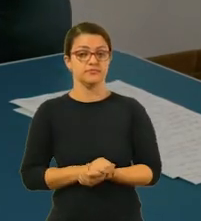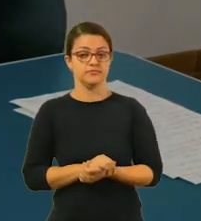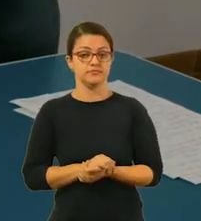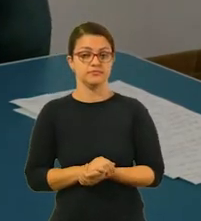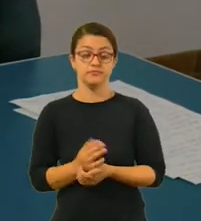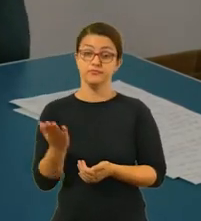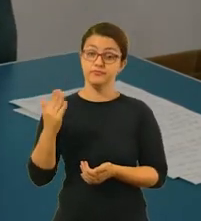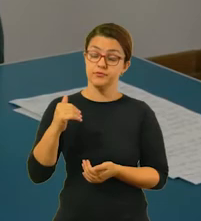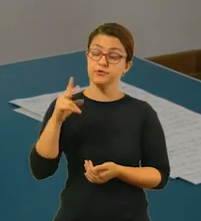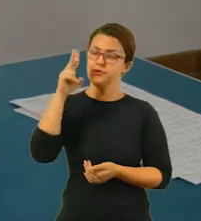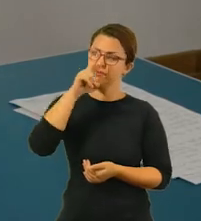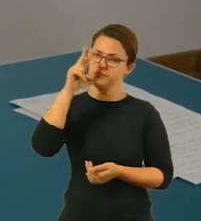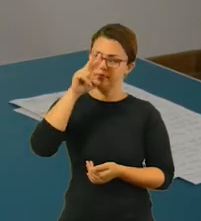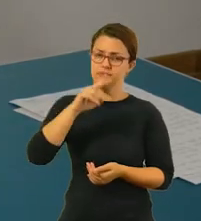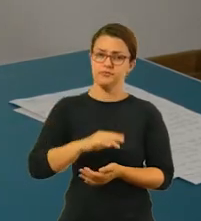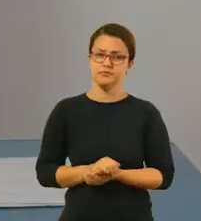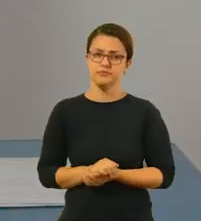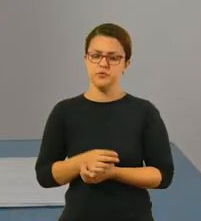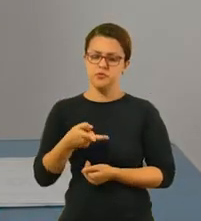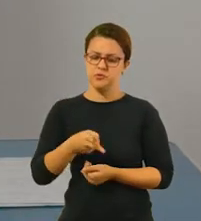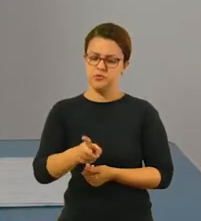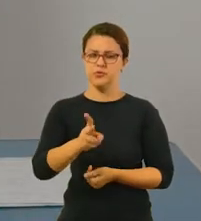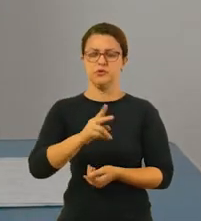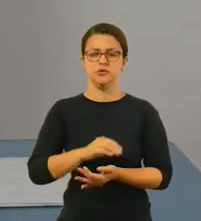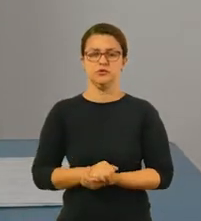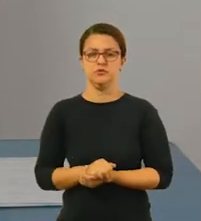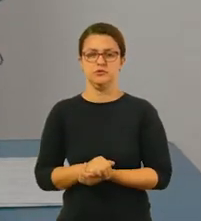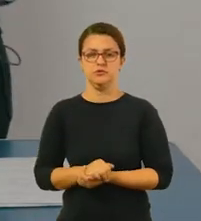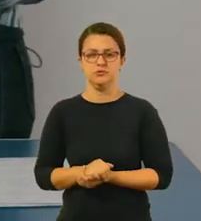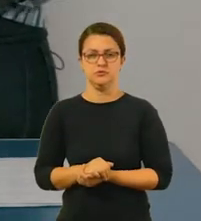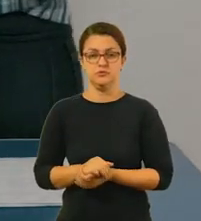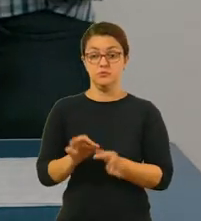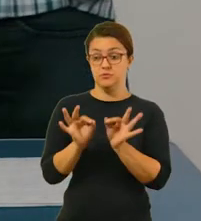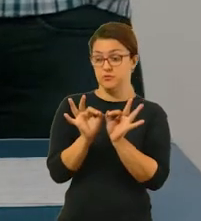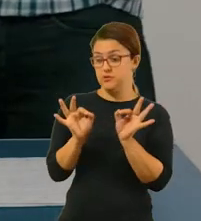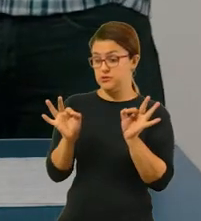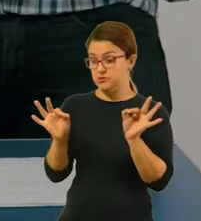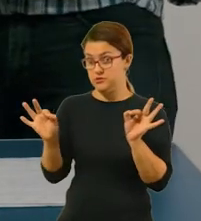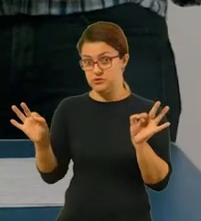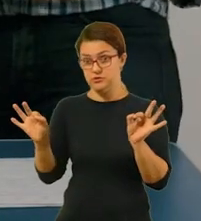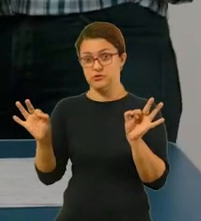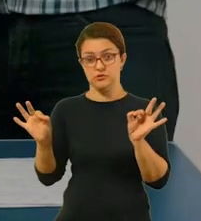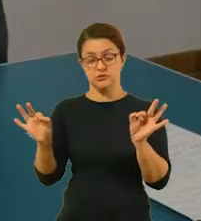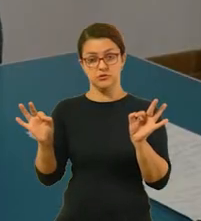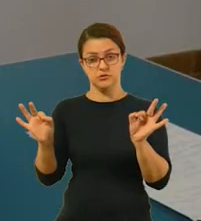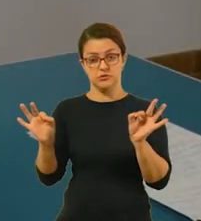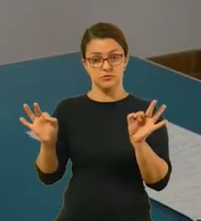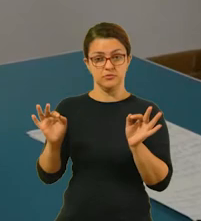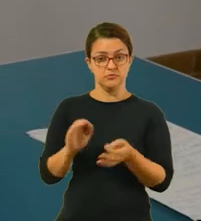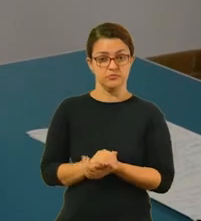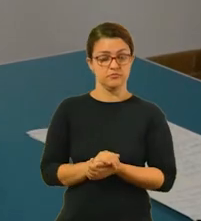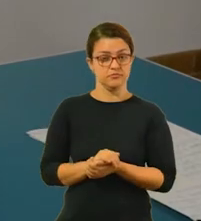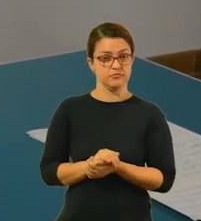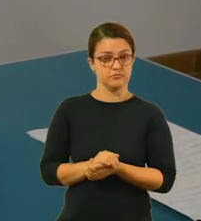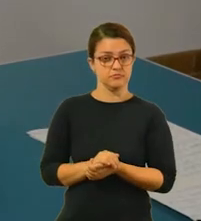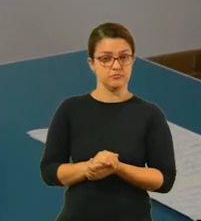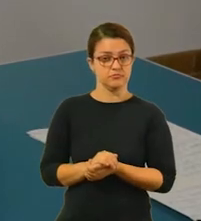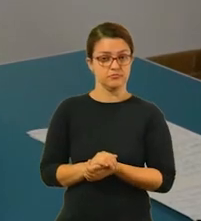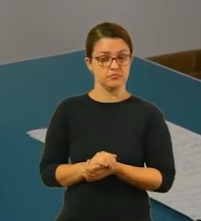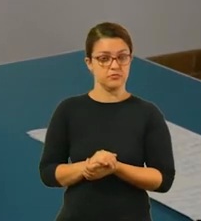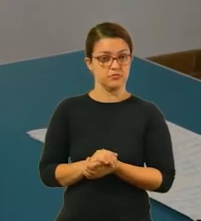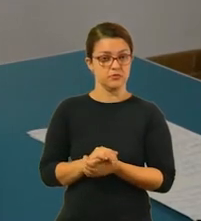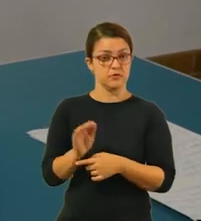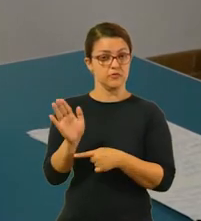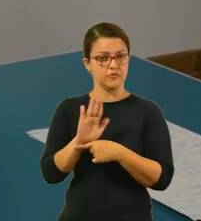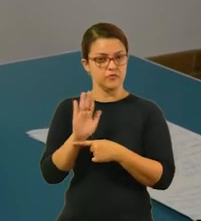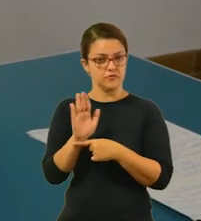matemática. Vamos relembrar, tá? Vamos continuar com medida de comprimento. Temos a indicação de 2